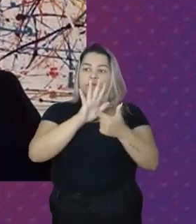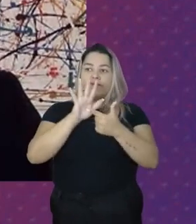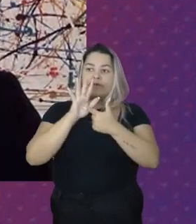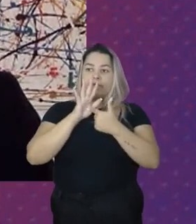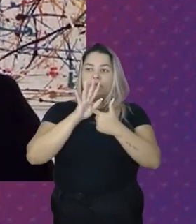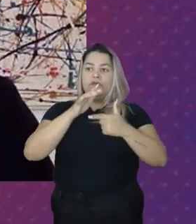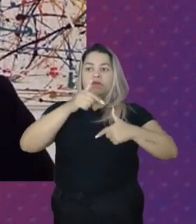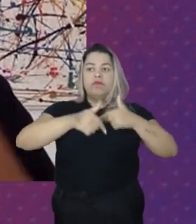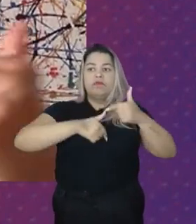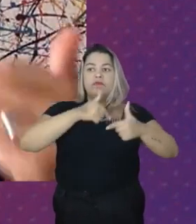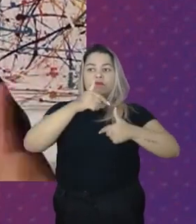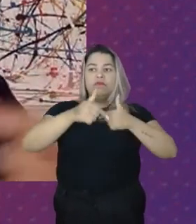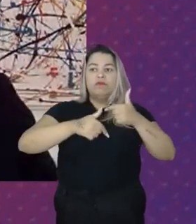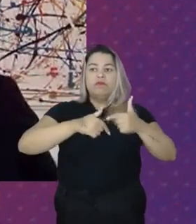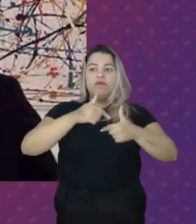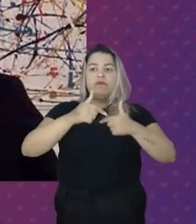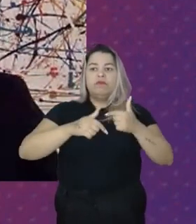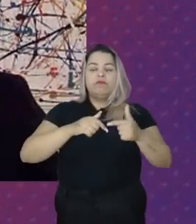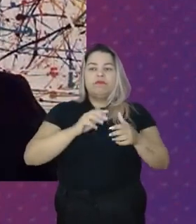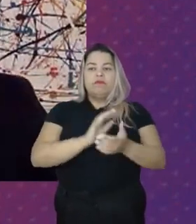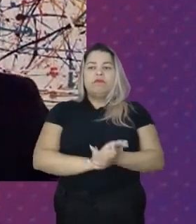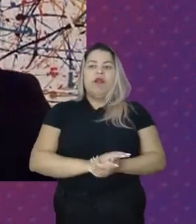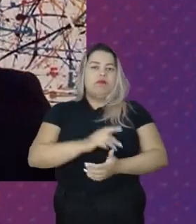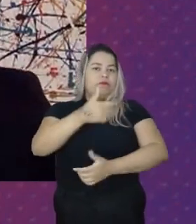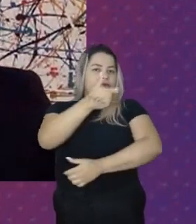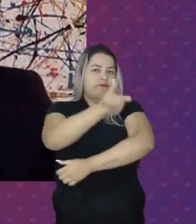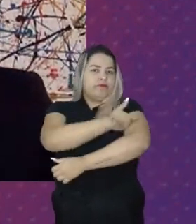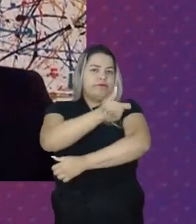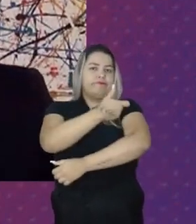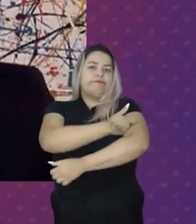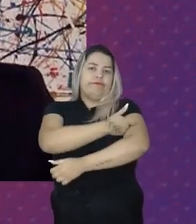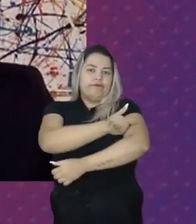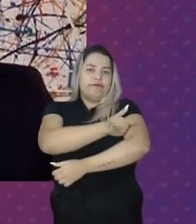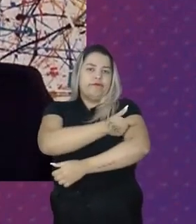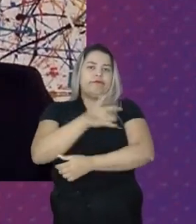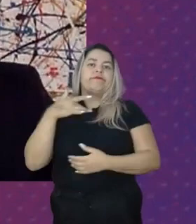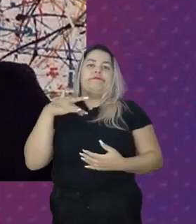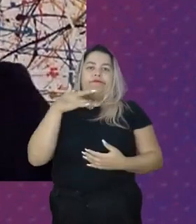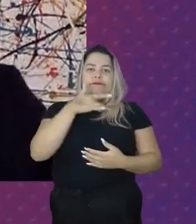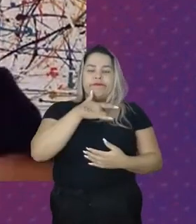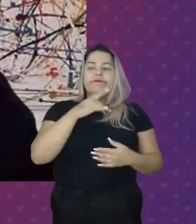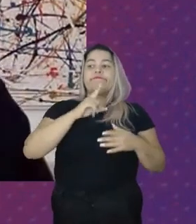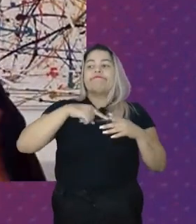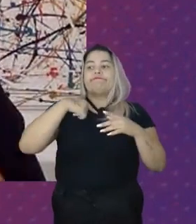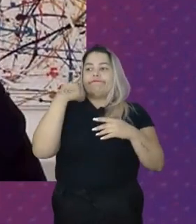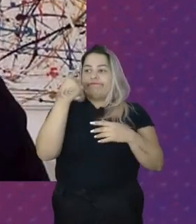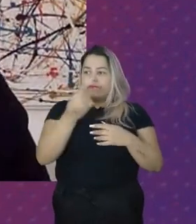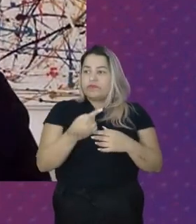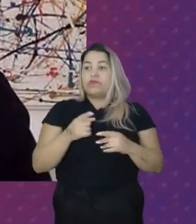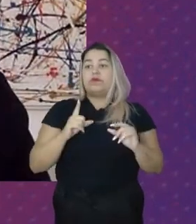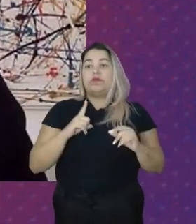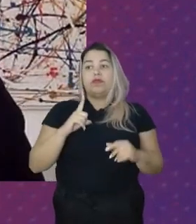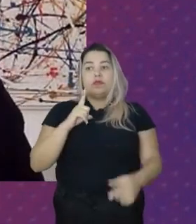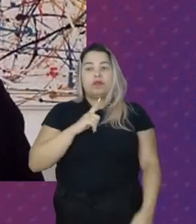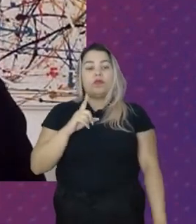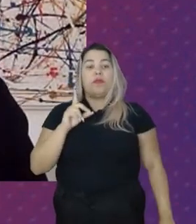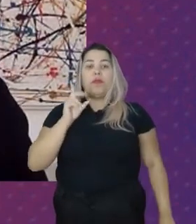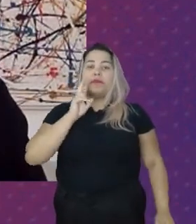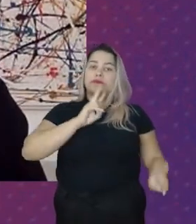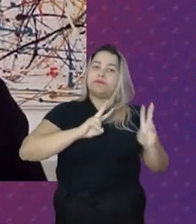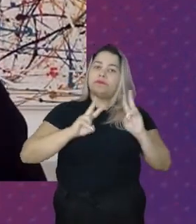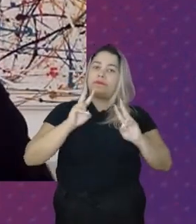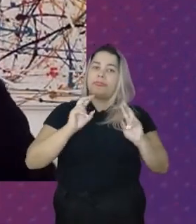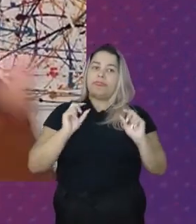essas trabalhadoras de atestados de vacina e de saúde. Então, o que a gente observa é